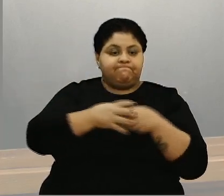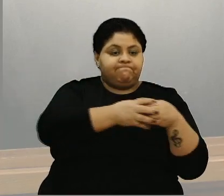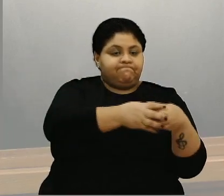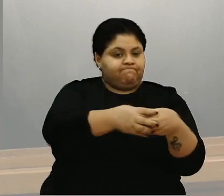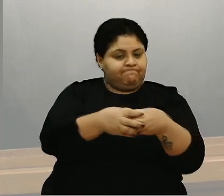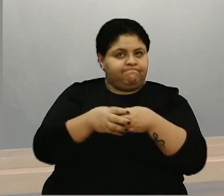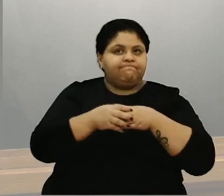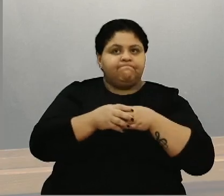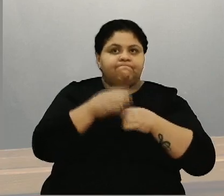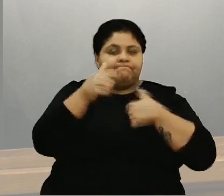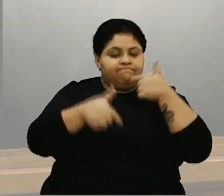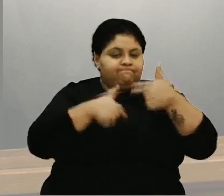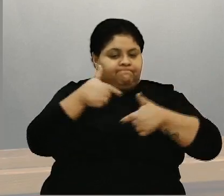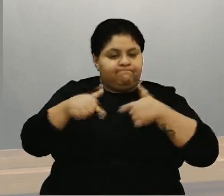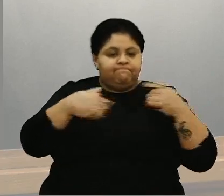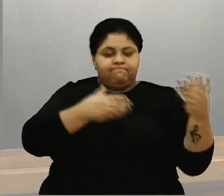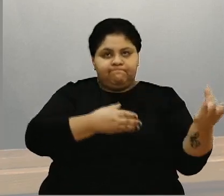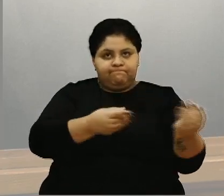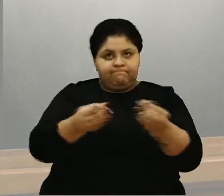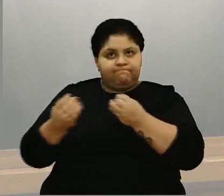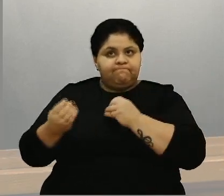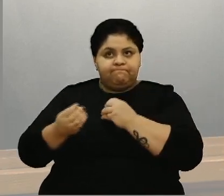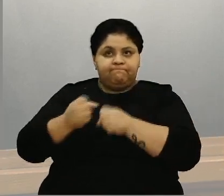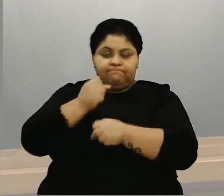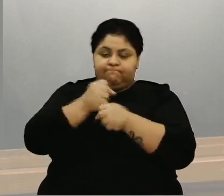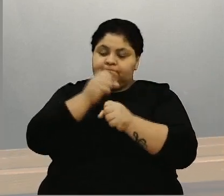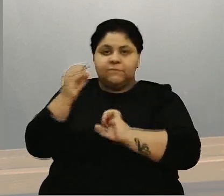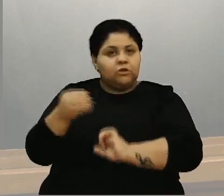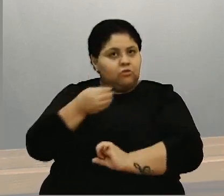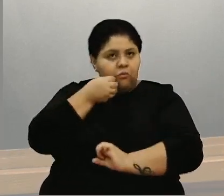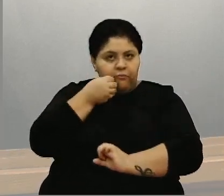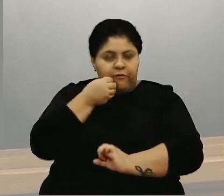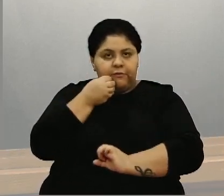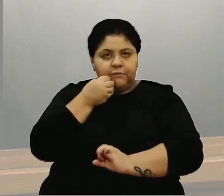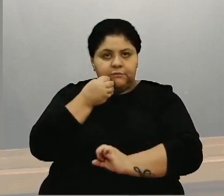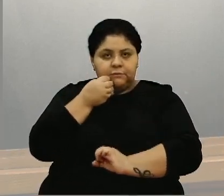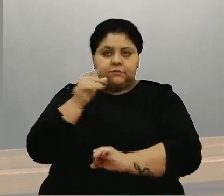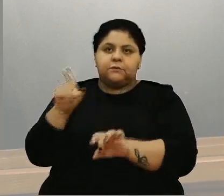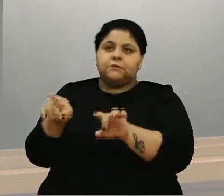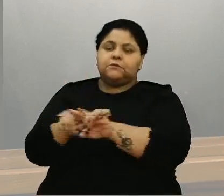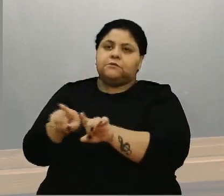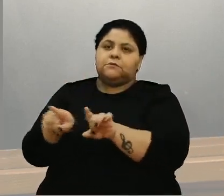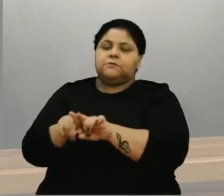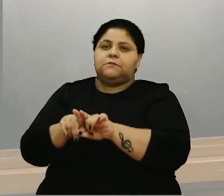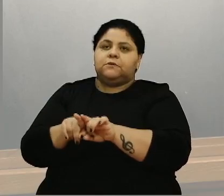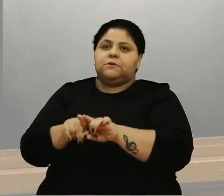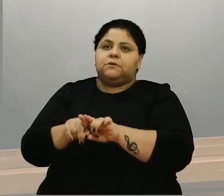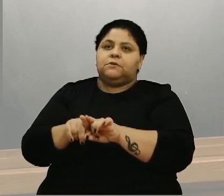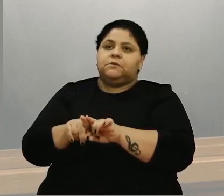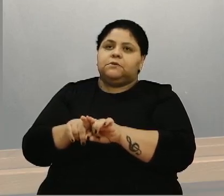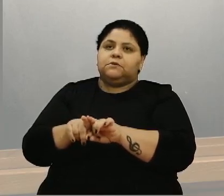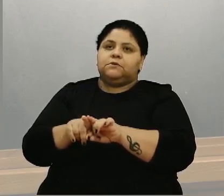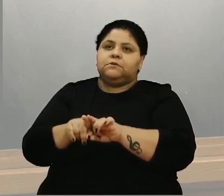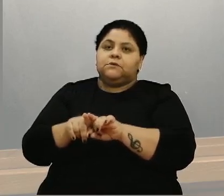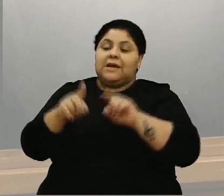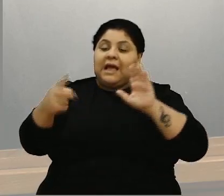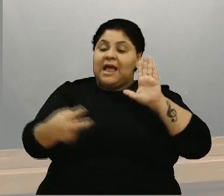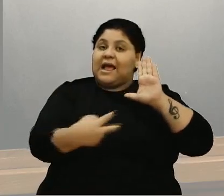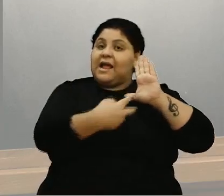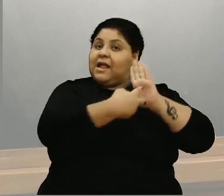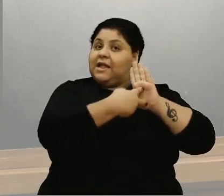deverá atuar muito neste ano, com certeza, e também alertar